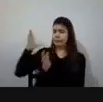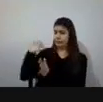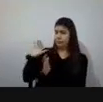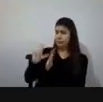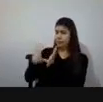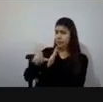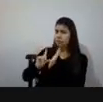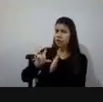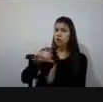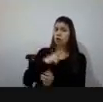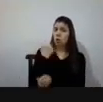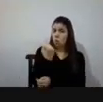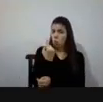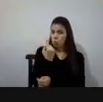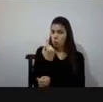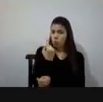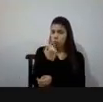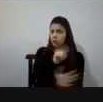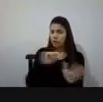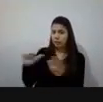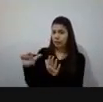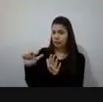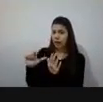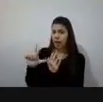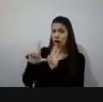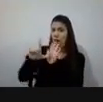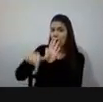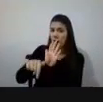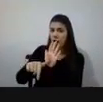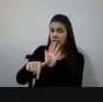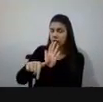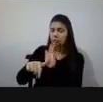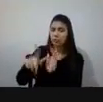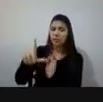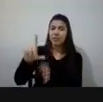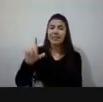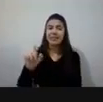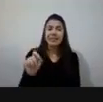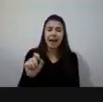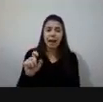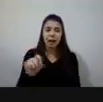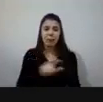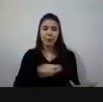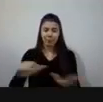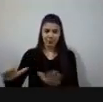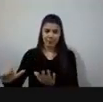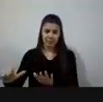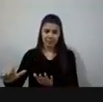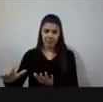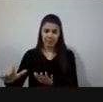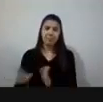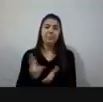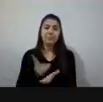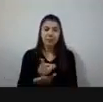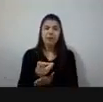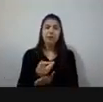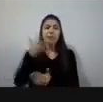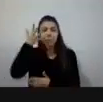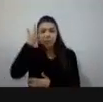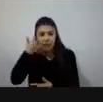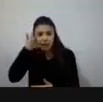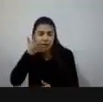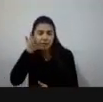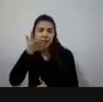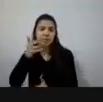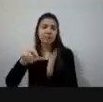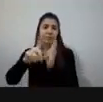projeto. Depois de toda a palestra, nós temos 4 a 5 averiguações que começam a ser processadas no fórum, medidas de